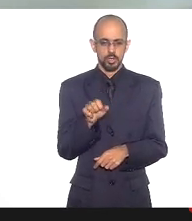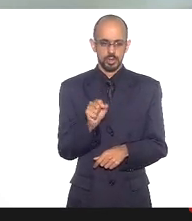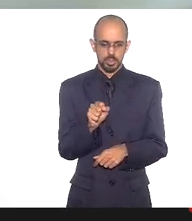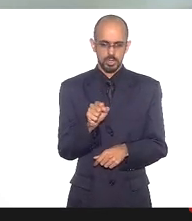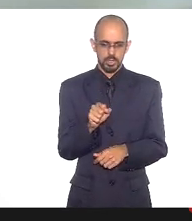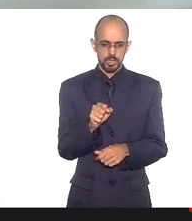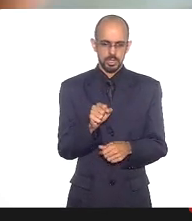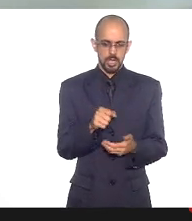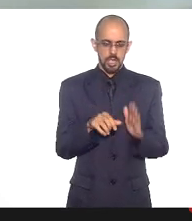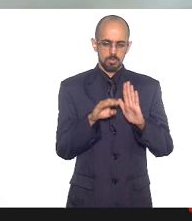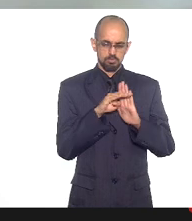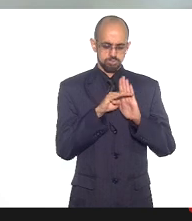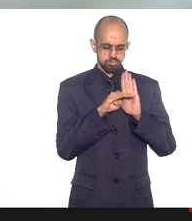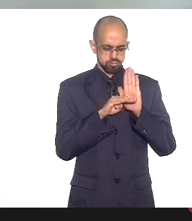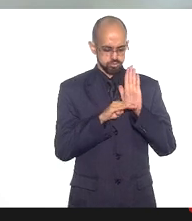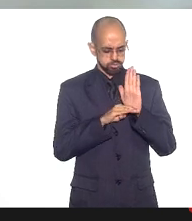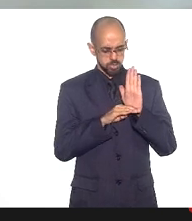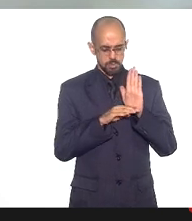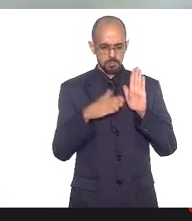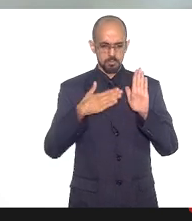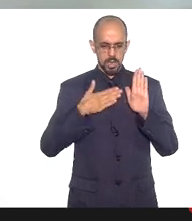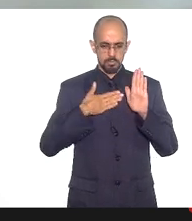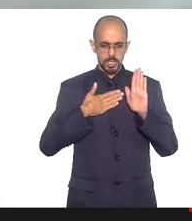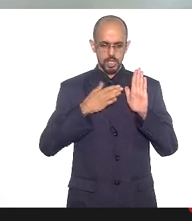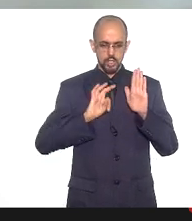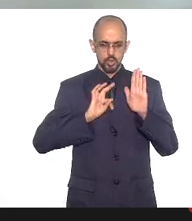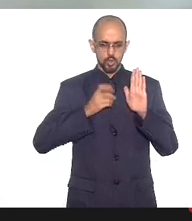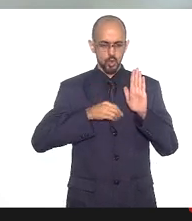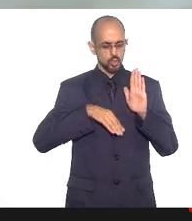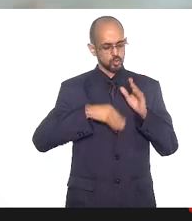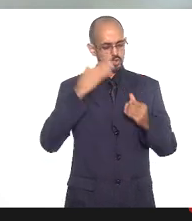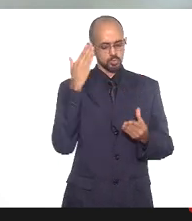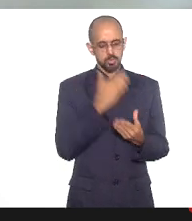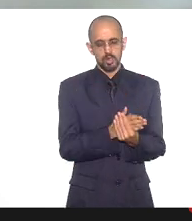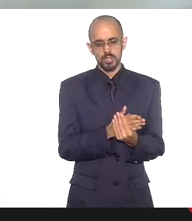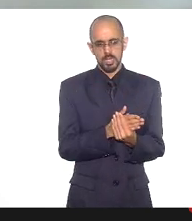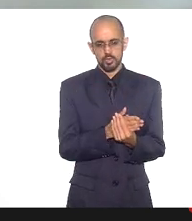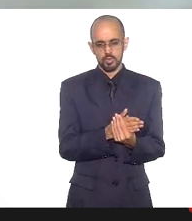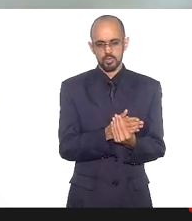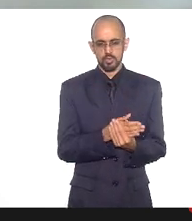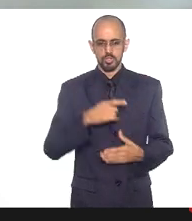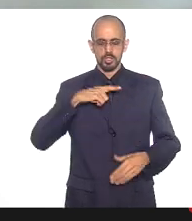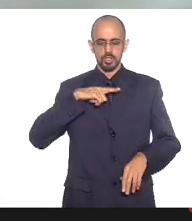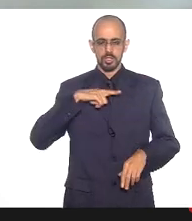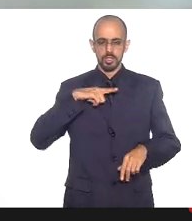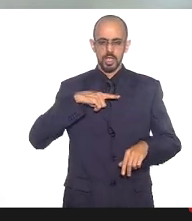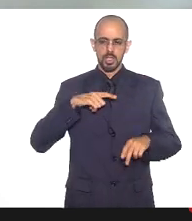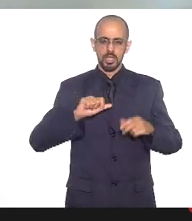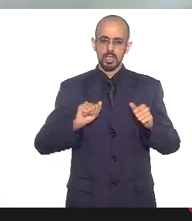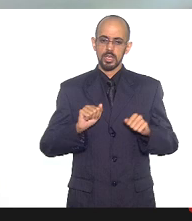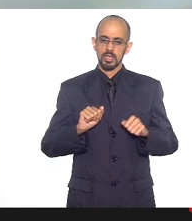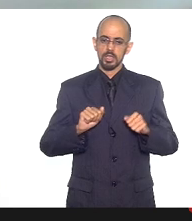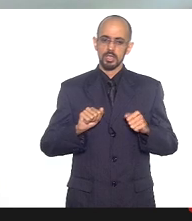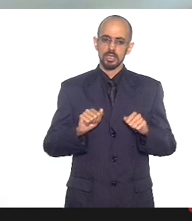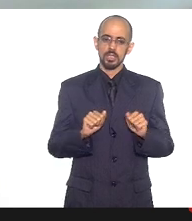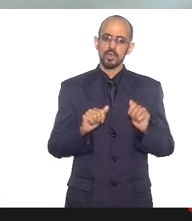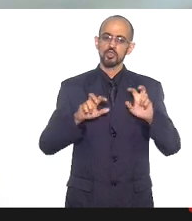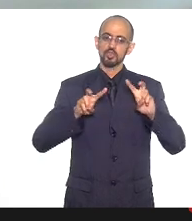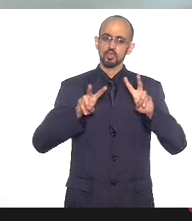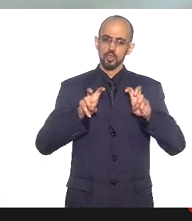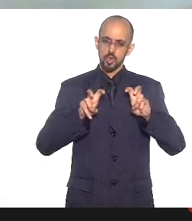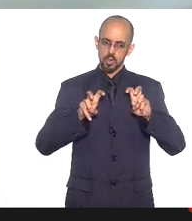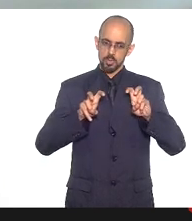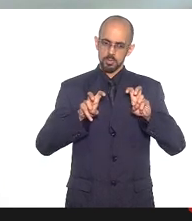também relacionasse todos os processos que têm relação a